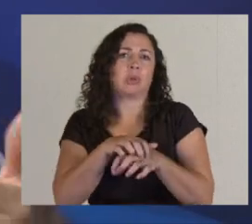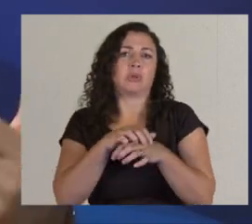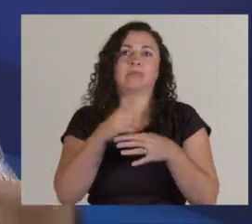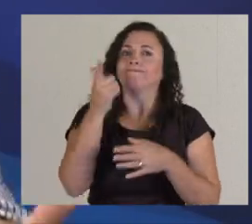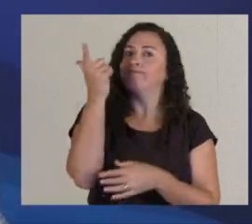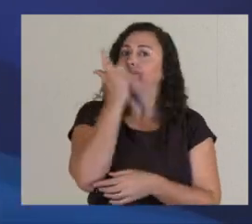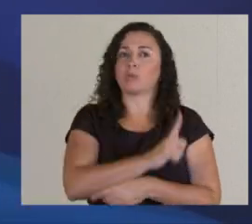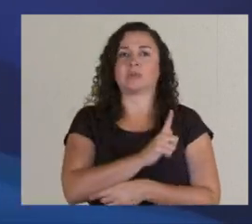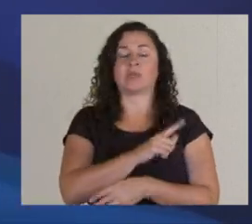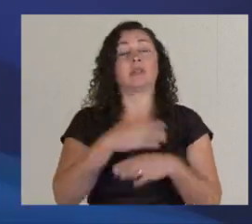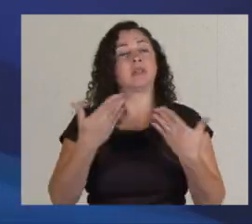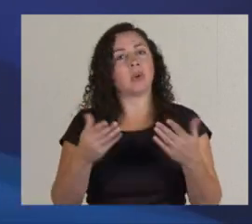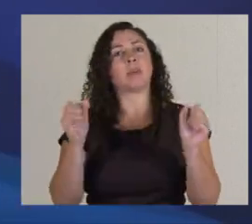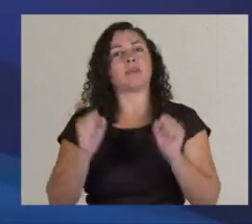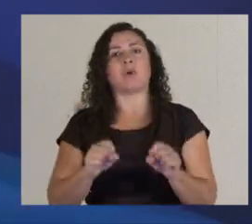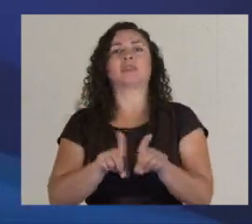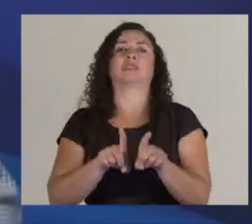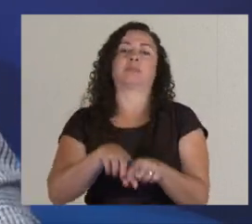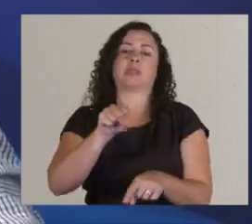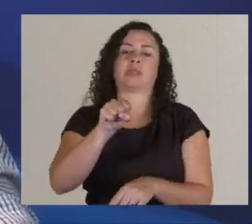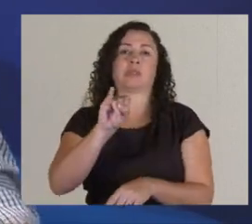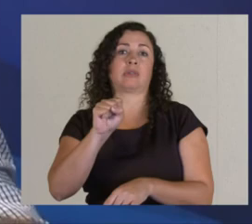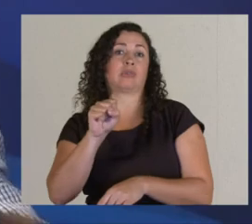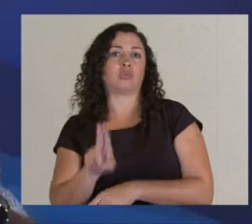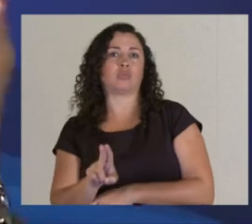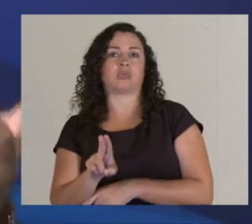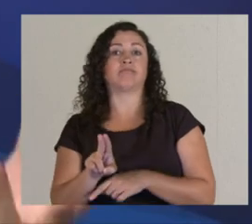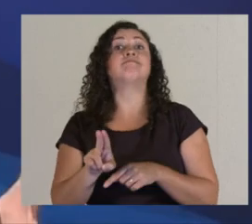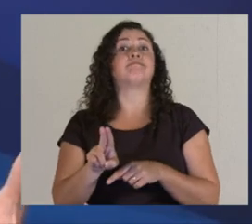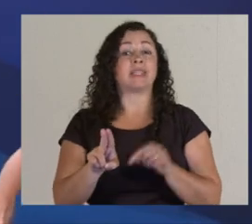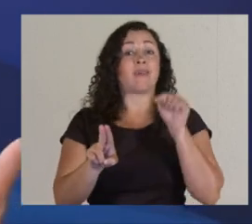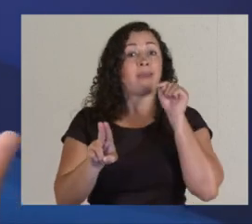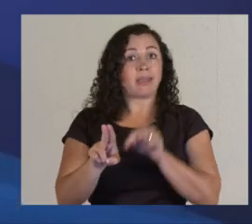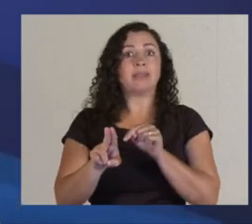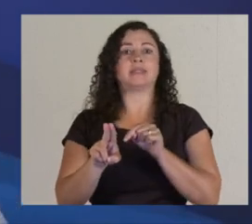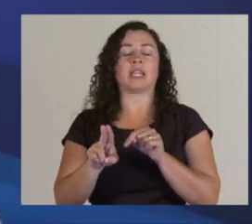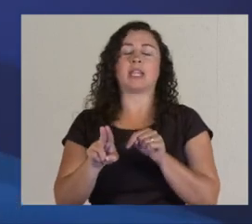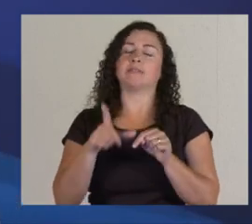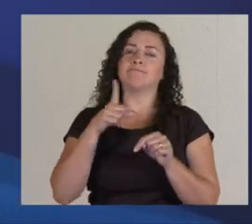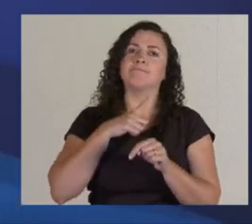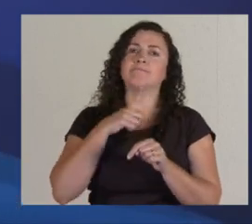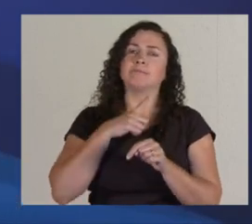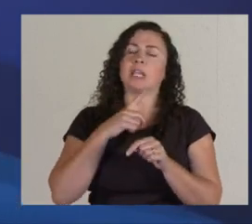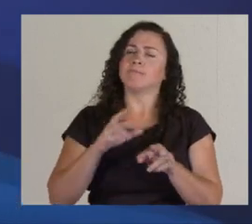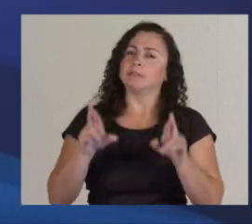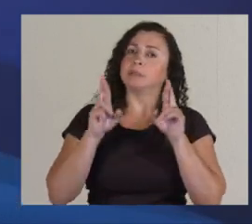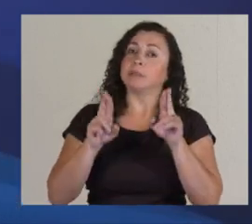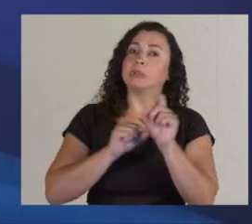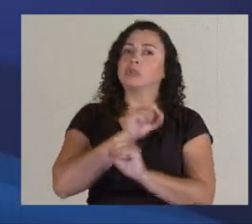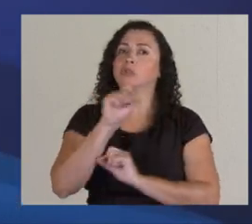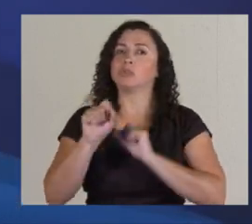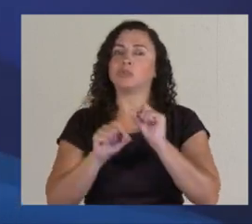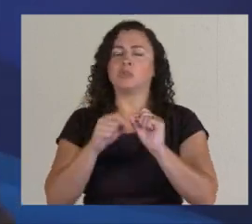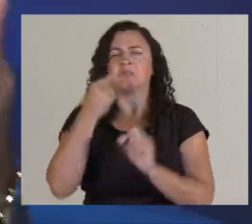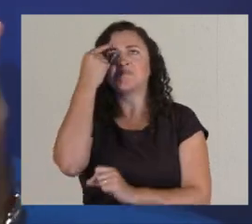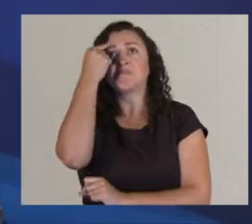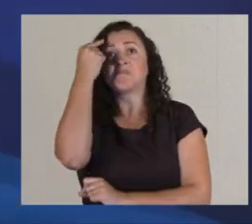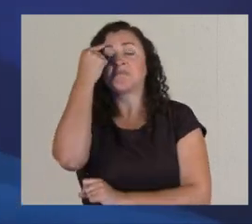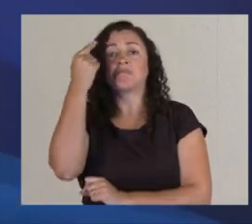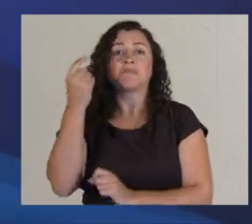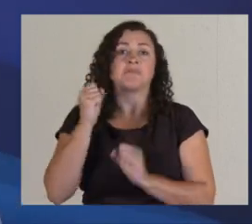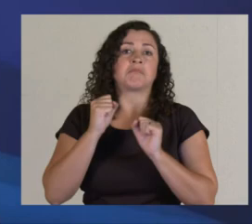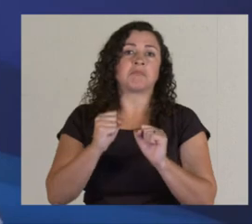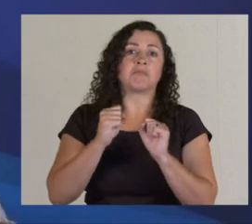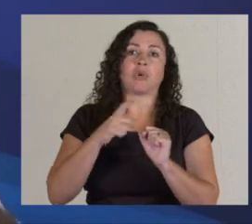aluno poderá concorrer também dentro do SISU. E dentro dessa expectativa do SISU, nós temos uma ideia